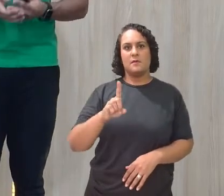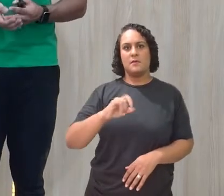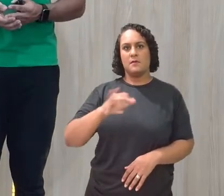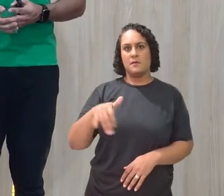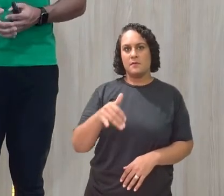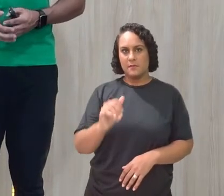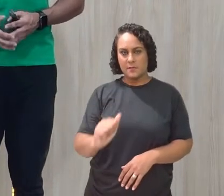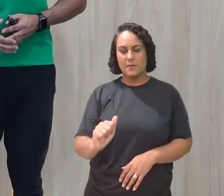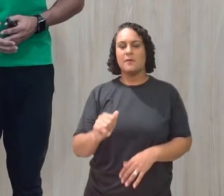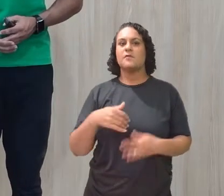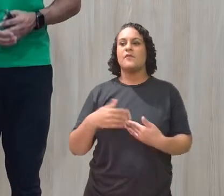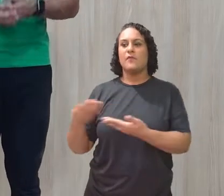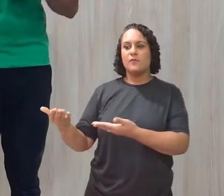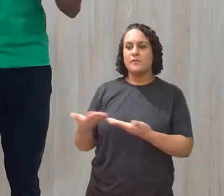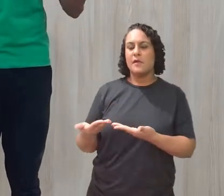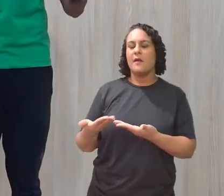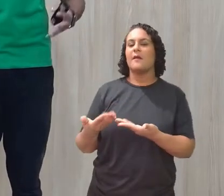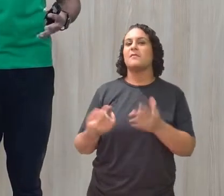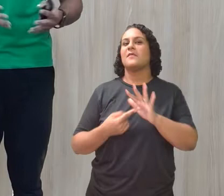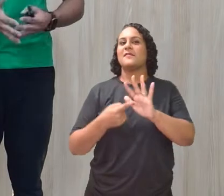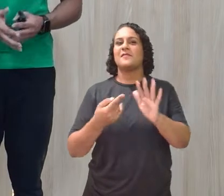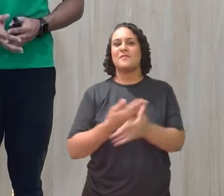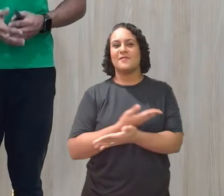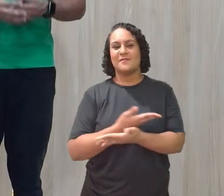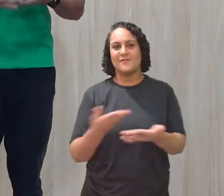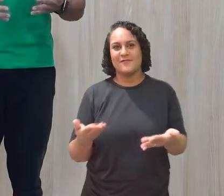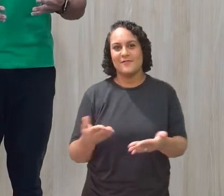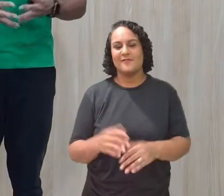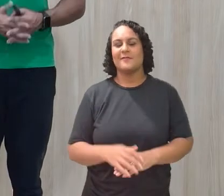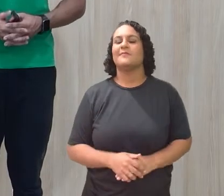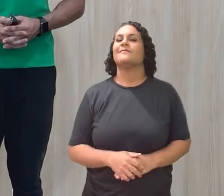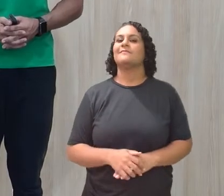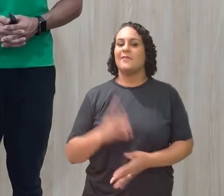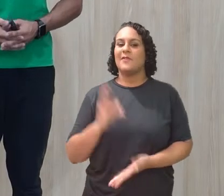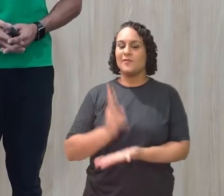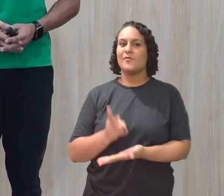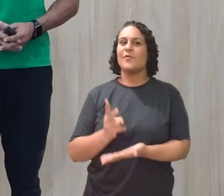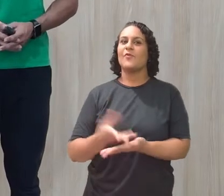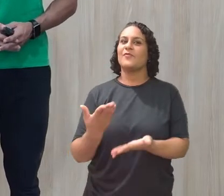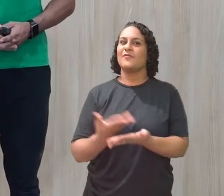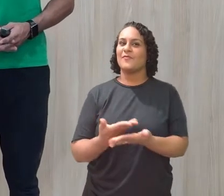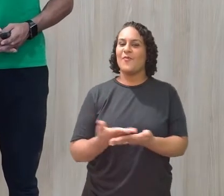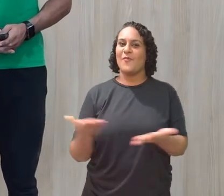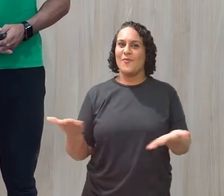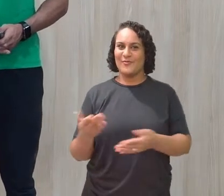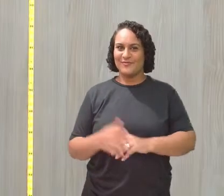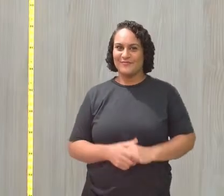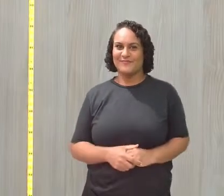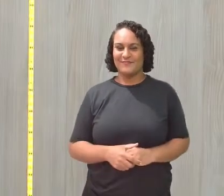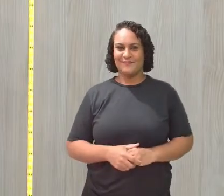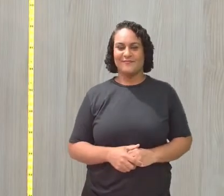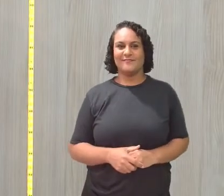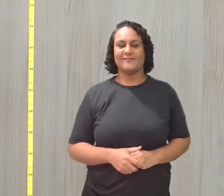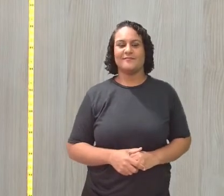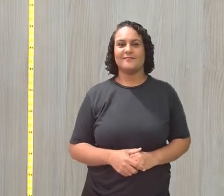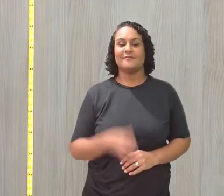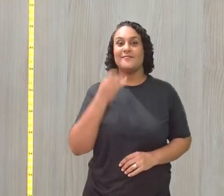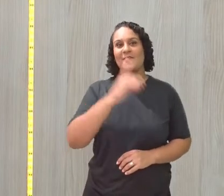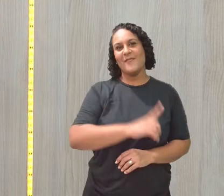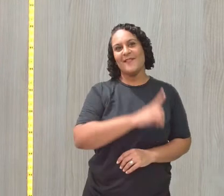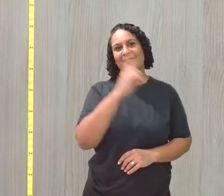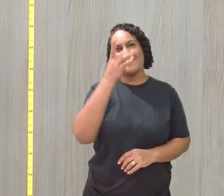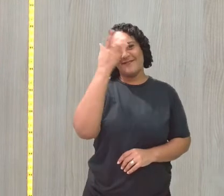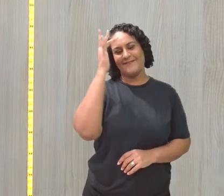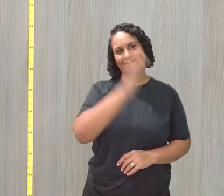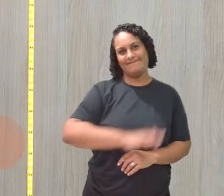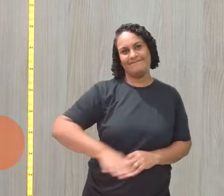a palavrinha para ela aqui, para ela dar as boas-vindas para vocês e assim a gente continuar a nossa aula de hoje. Bom dia,